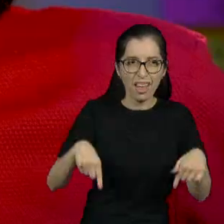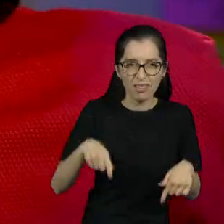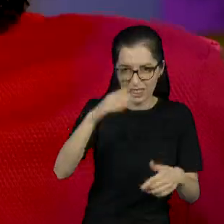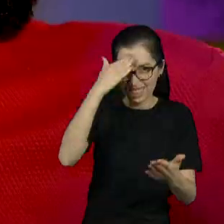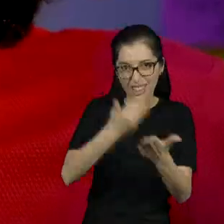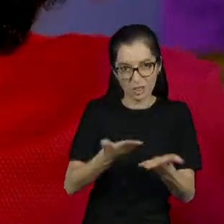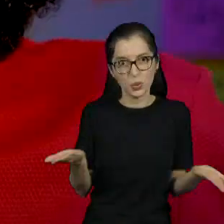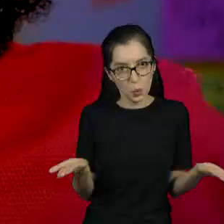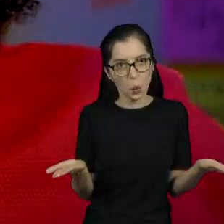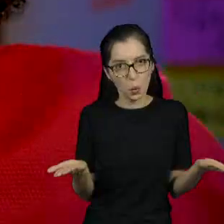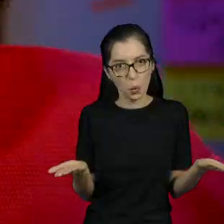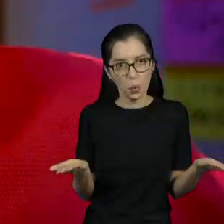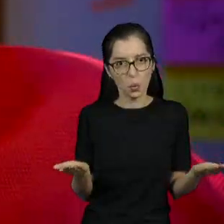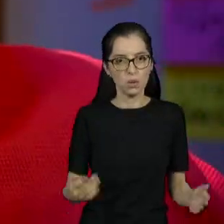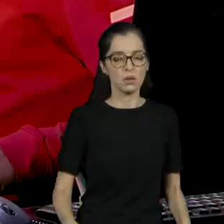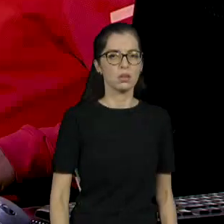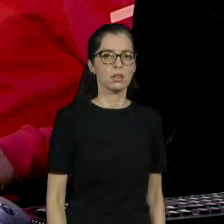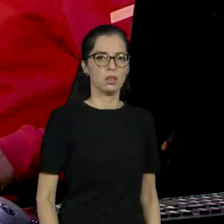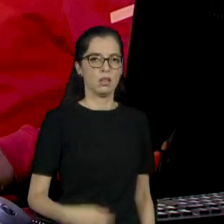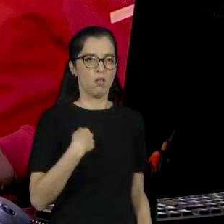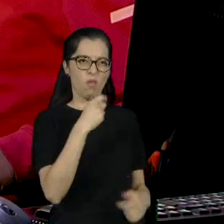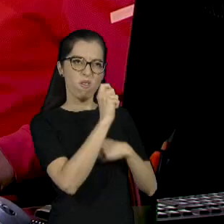Eu nunca caio em fake news.